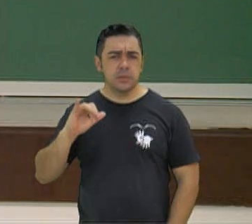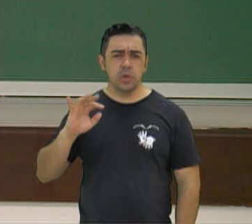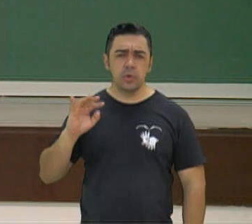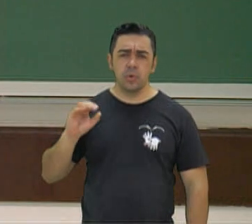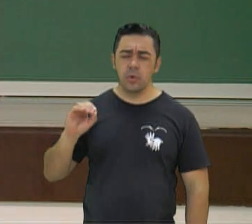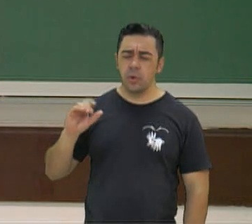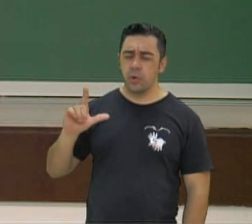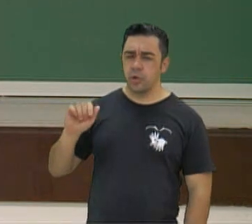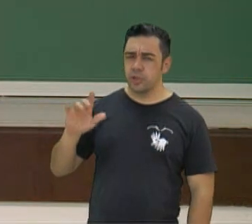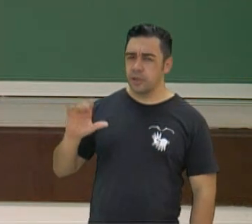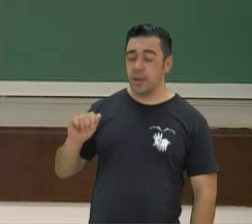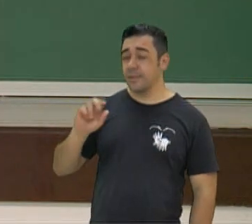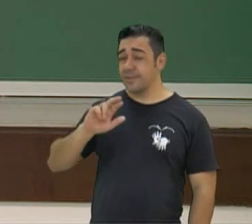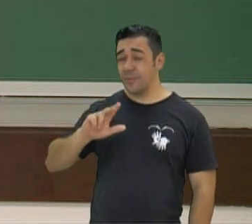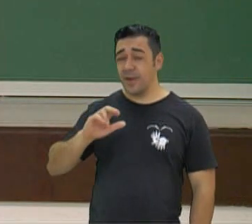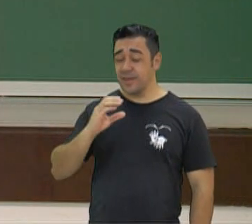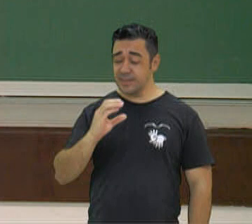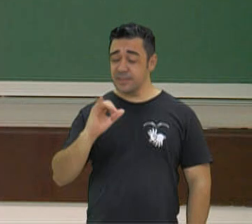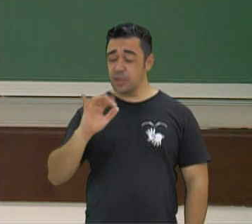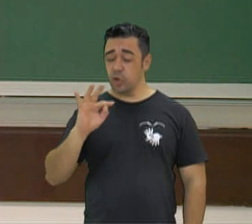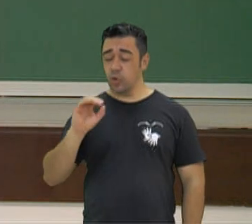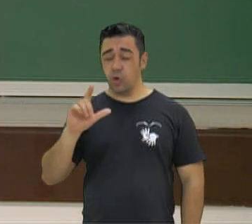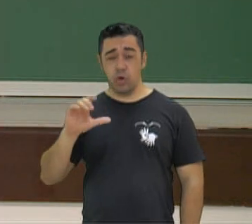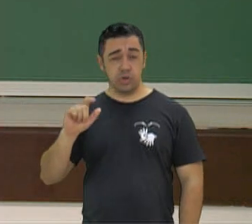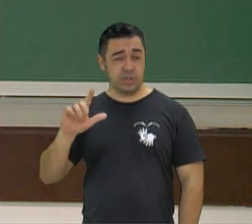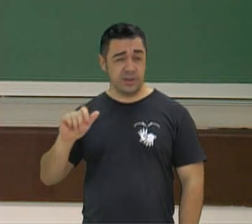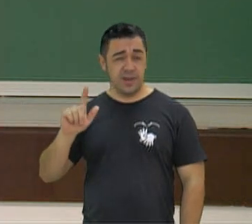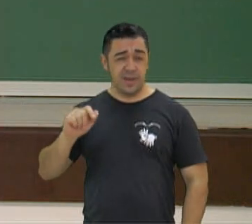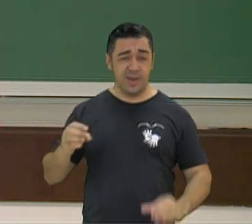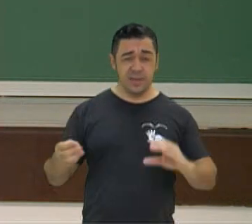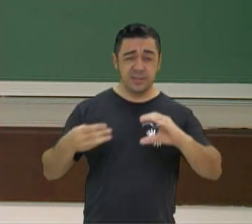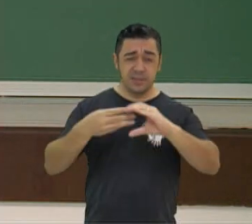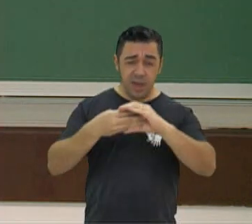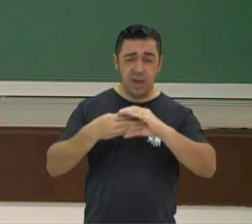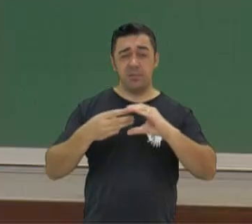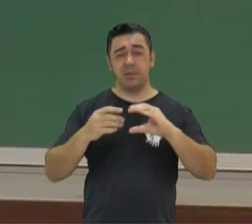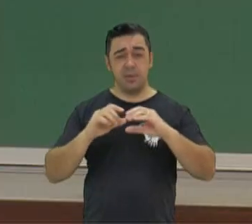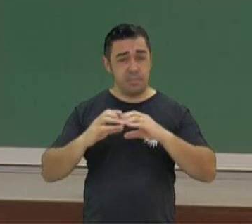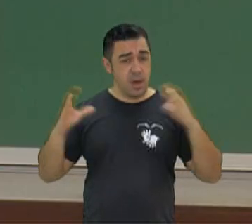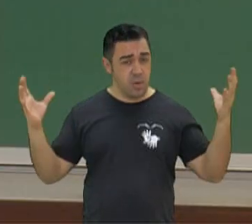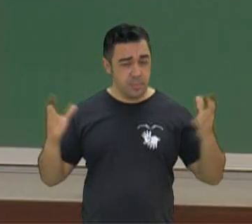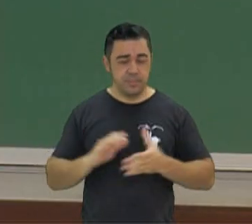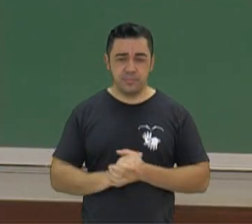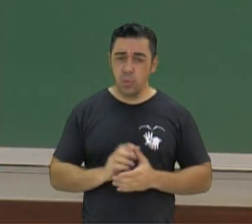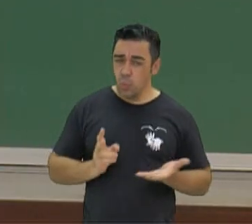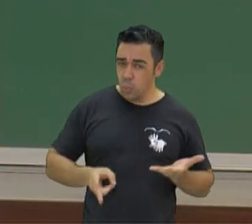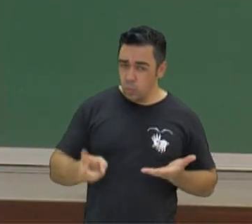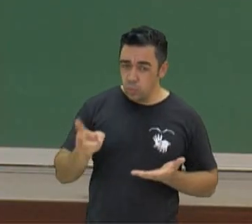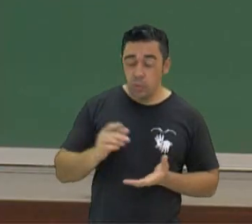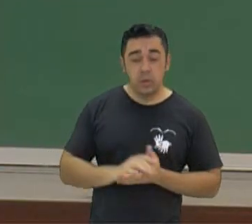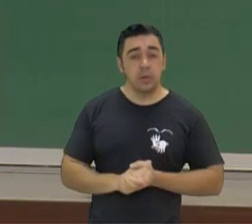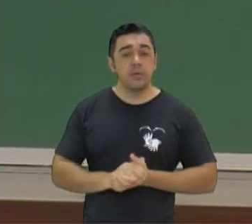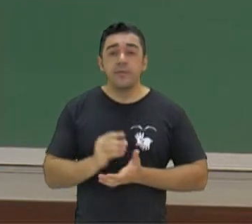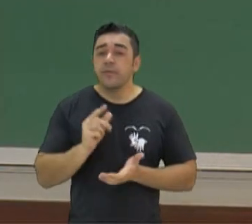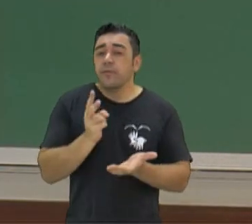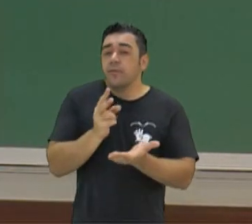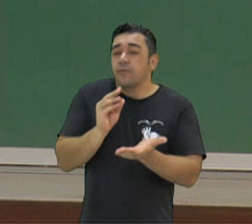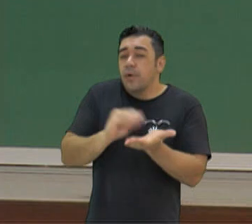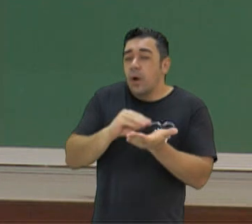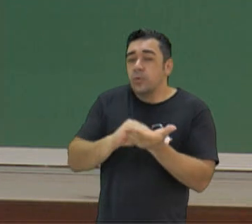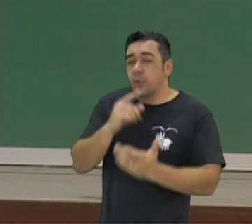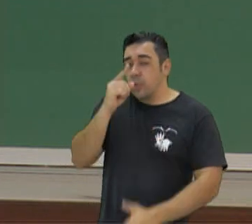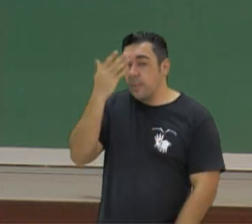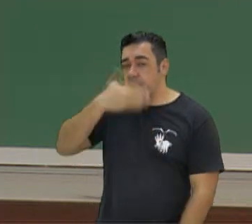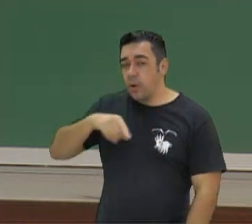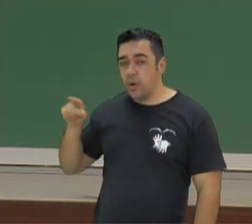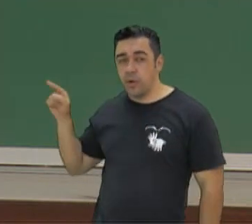para bioquímica. Quando a gente fala citológica, a gente fala da célula, uma coisa um pouquinho maior, né? Continuando aqui, gente, ainda faltou a evidência